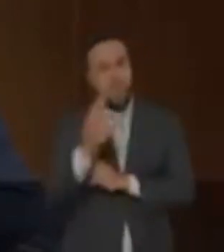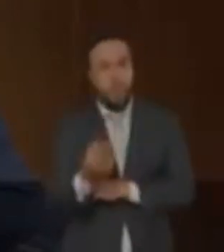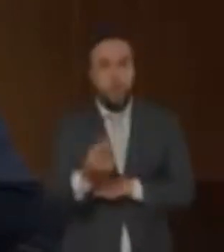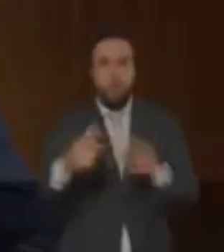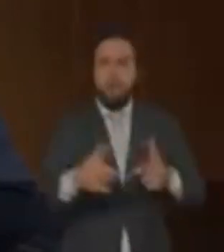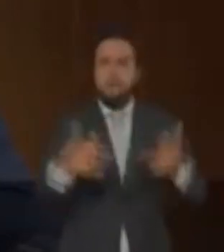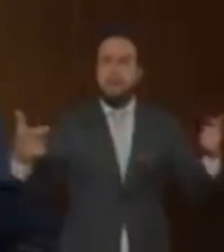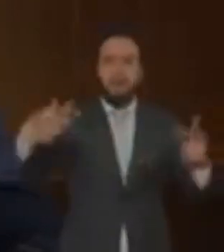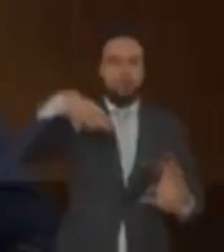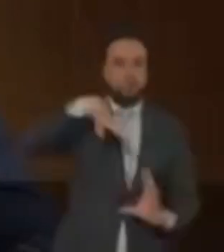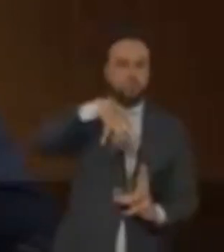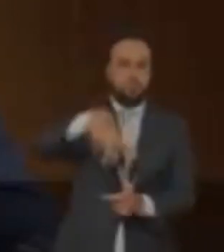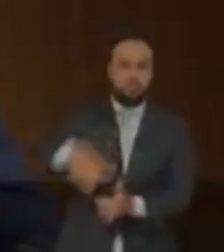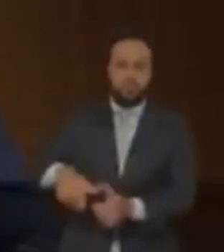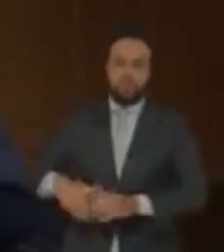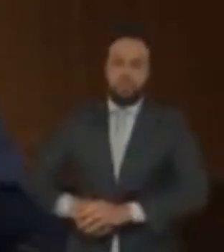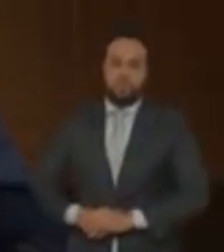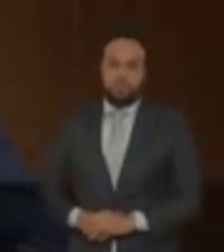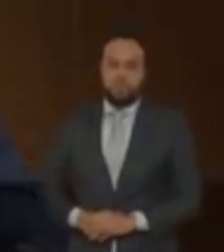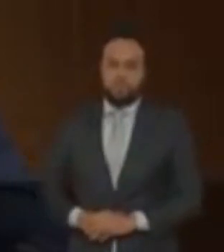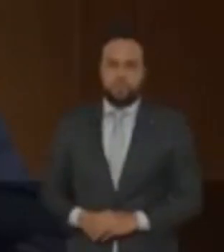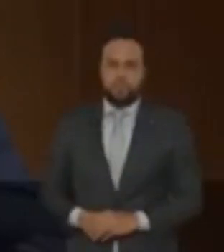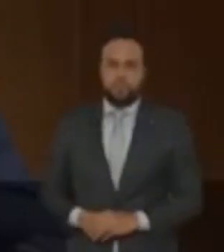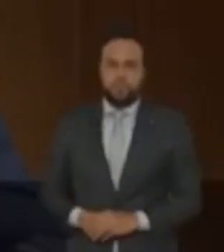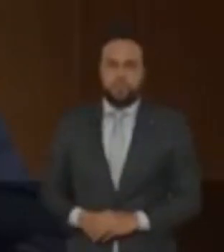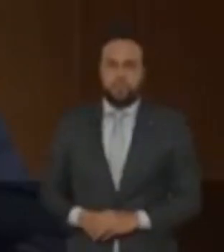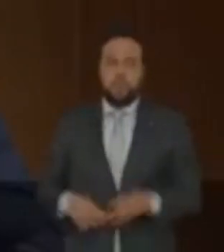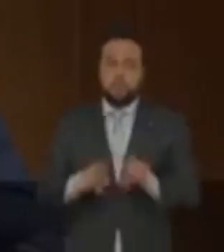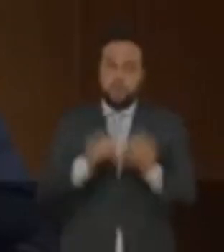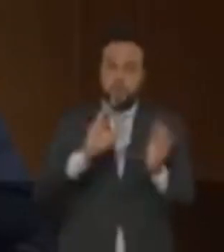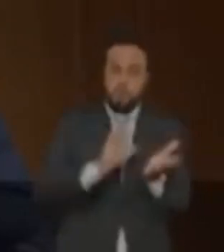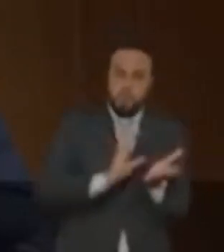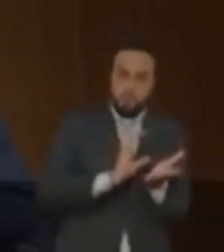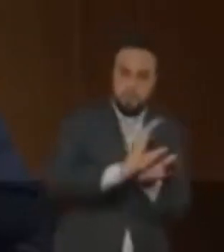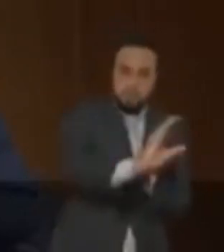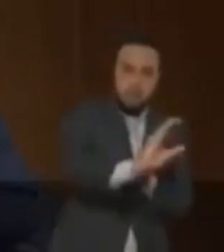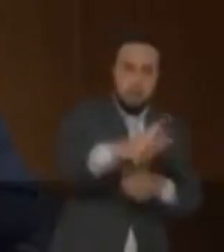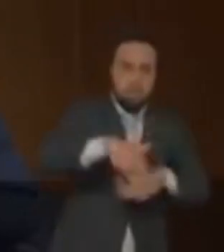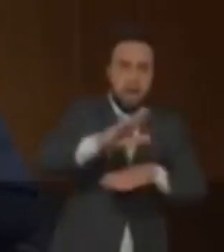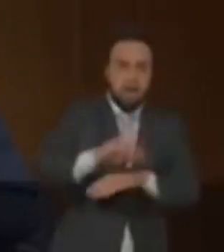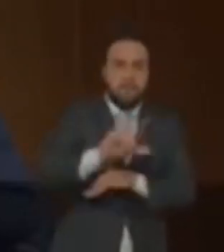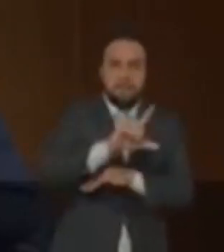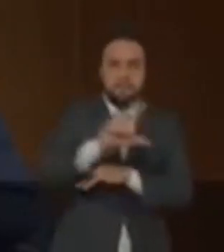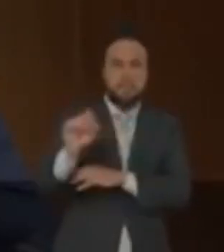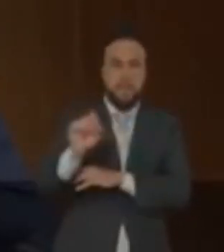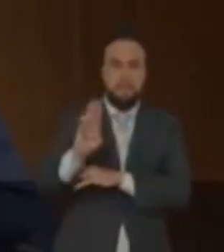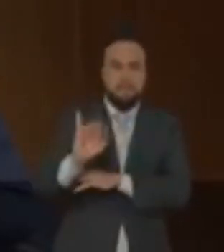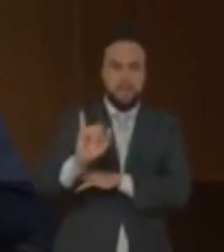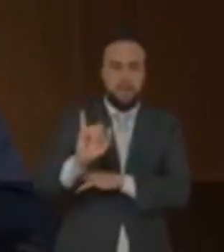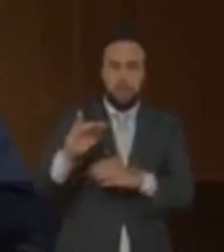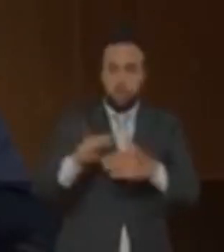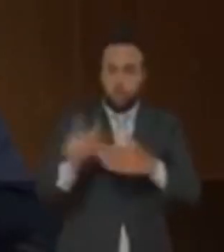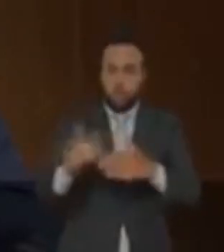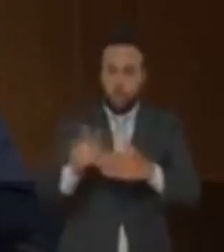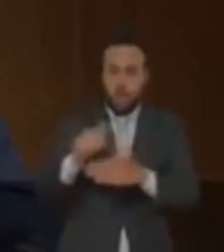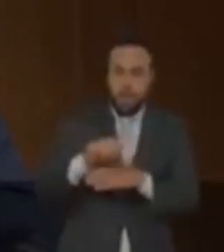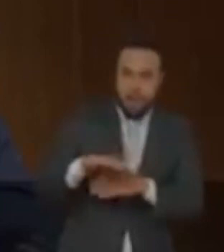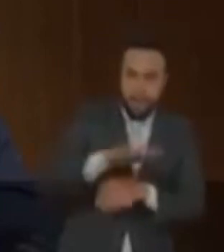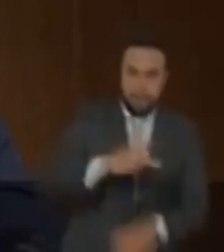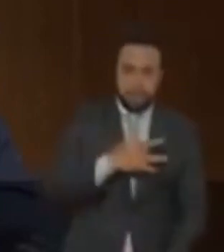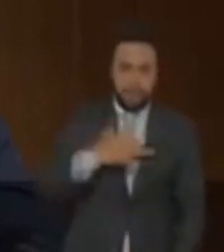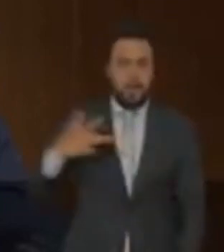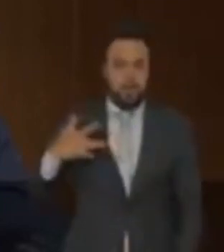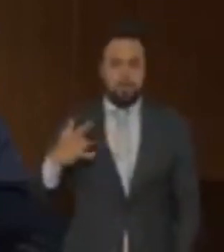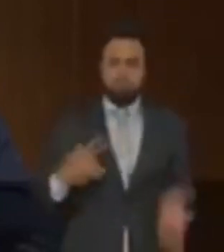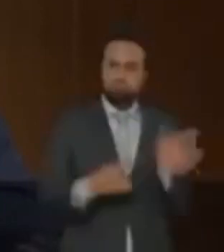e tal é um dos maiores do mundo destinou mais de 100 Bilhões de Dólares para